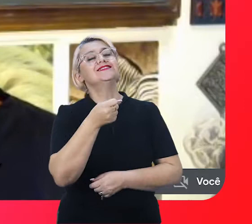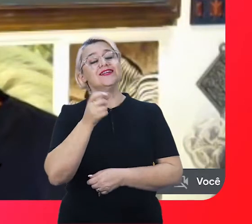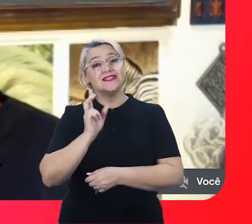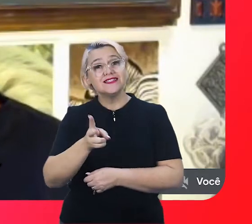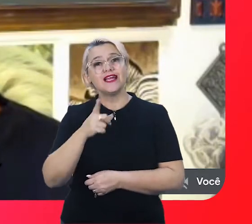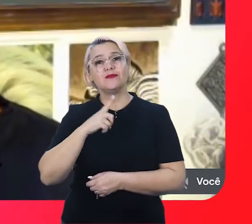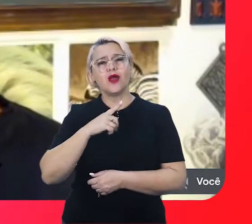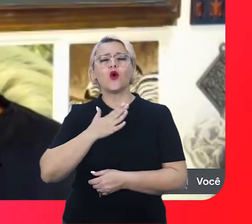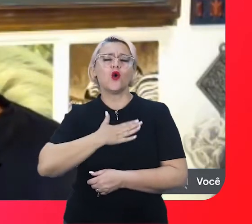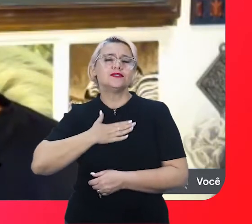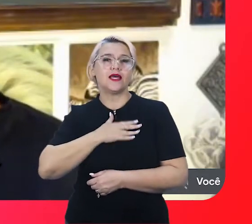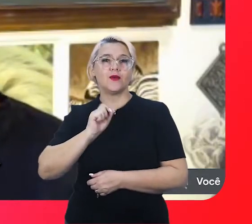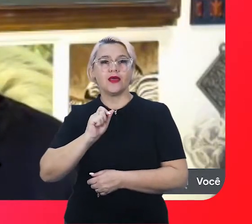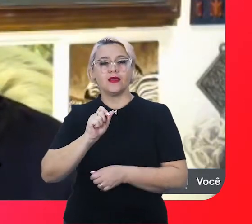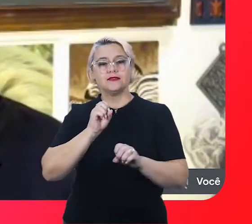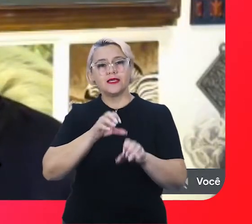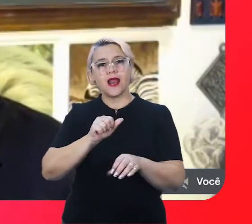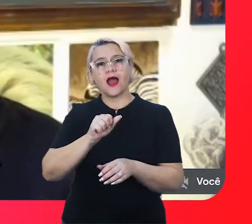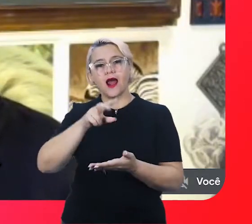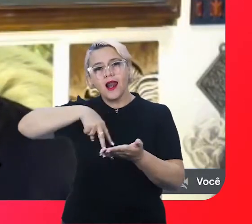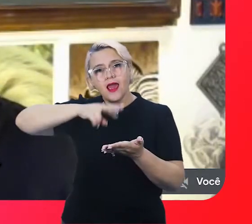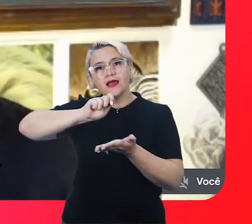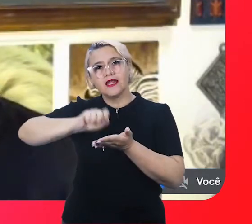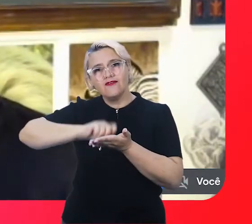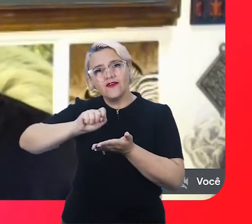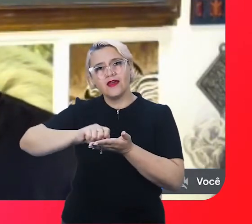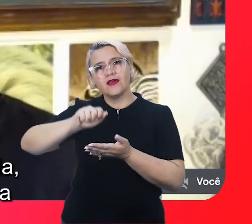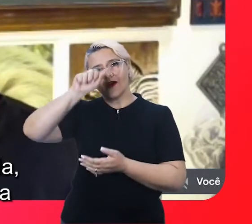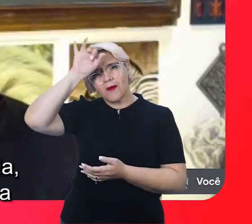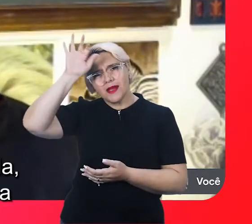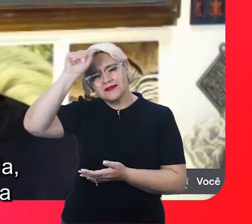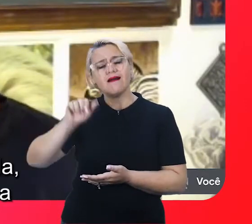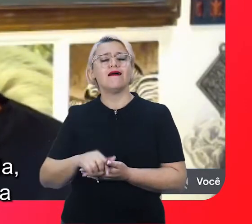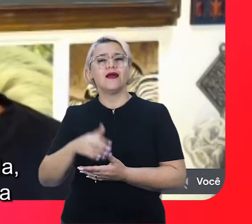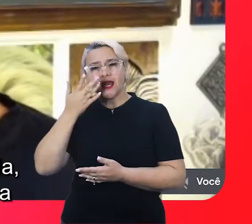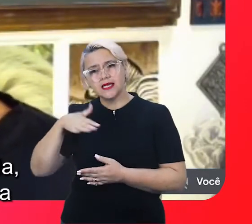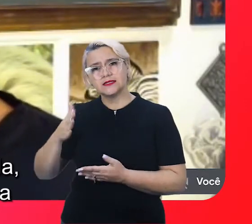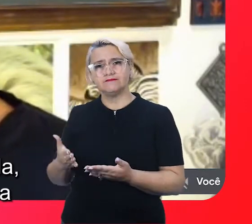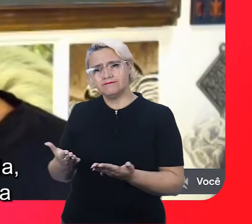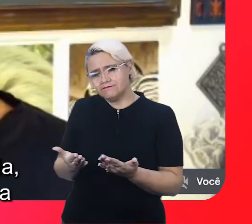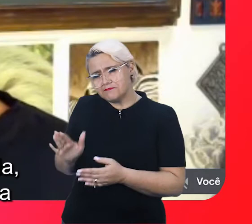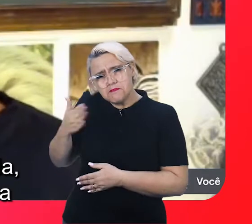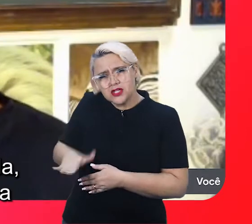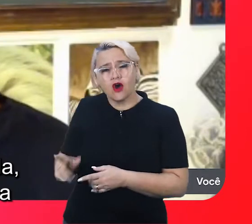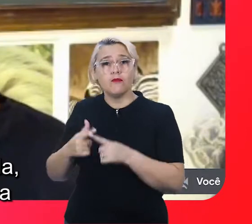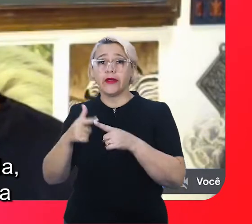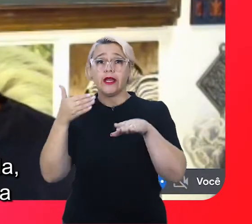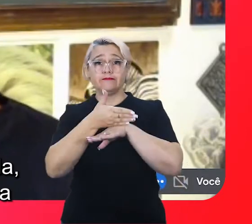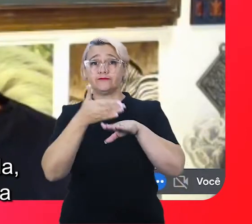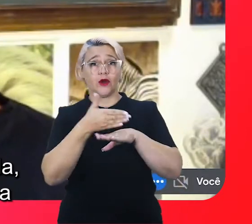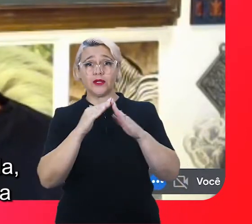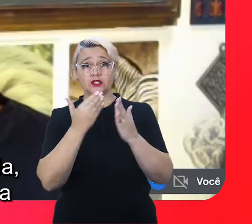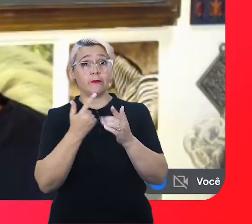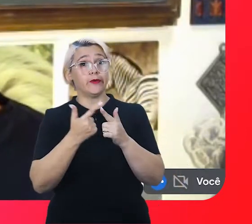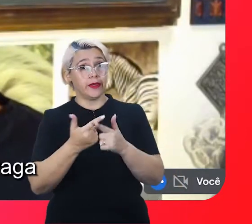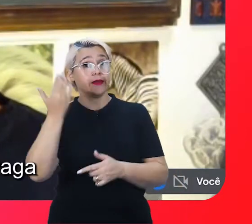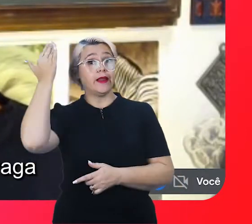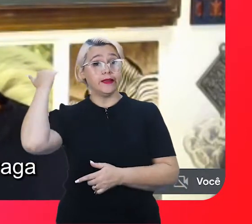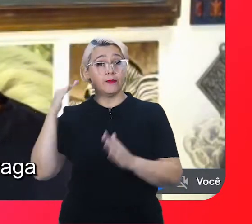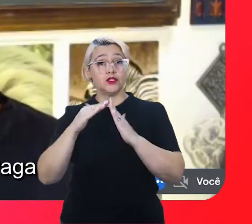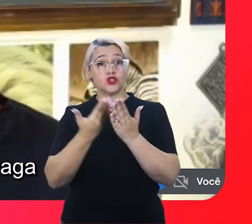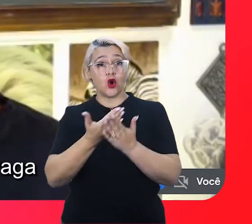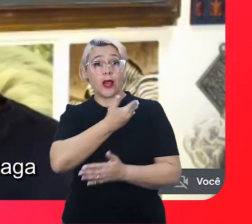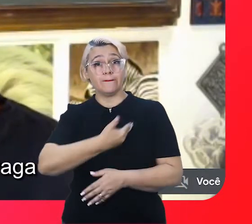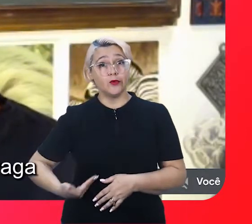de alfabetizar as aham. crianças mais novas, que eu sabia que não estavam na escola, porque naquele tempo a escola pública era